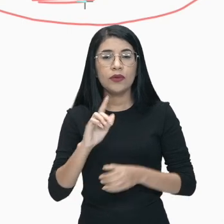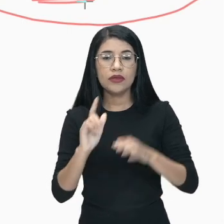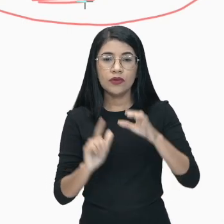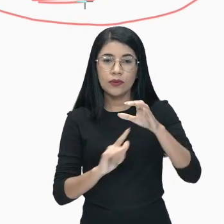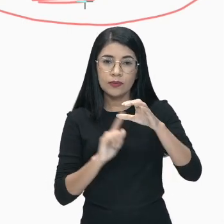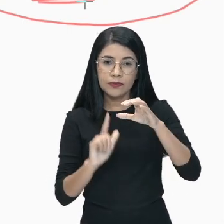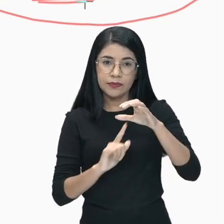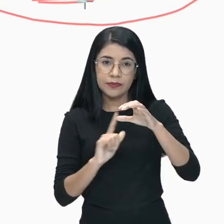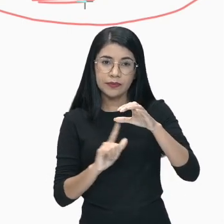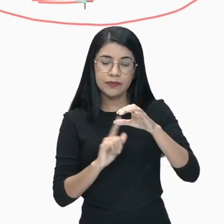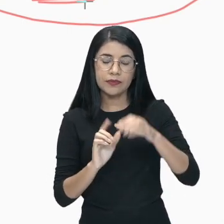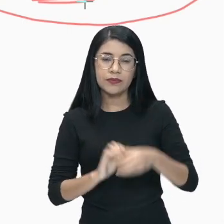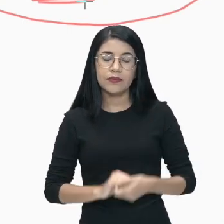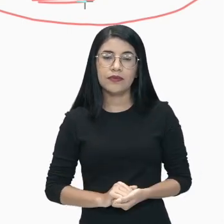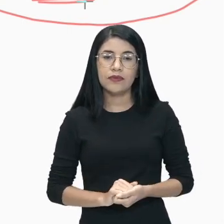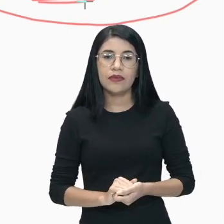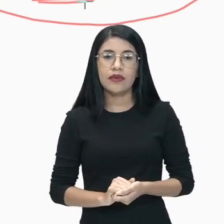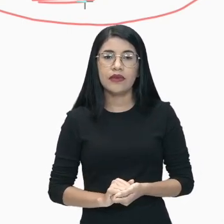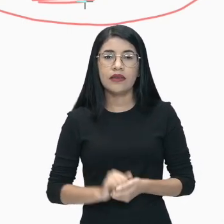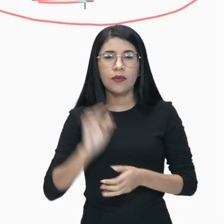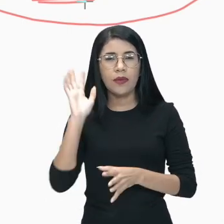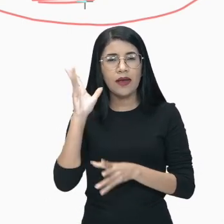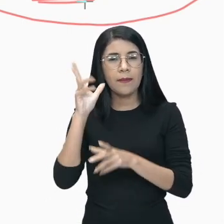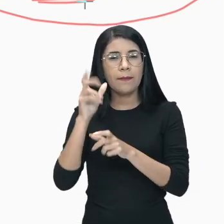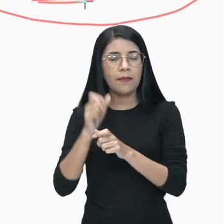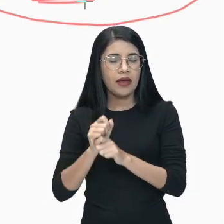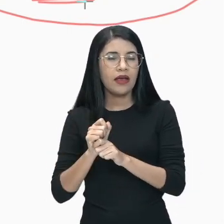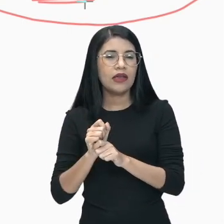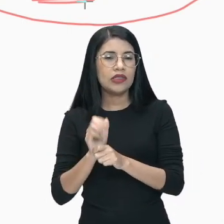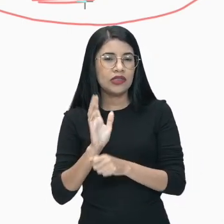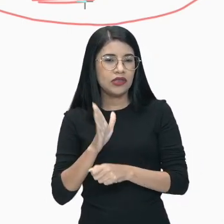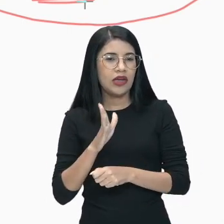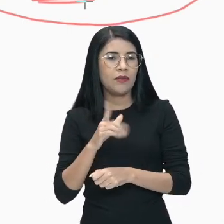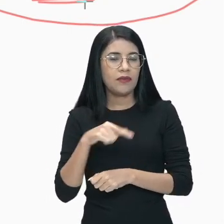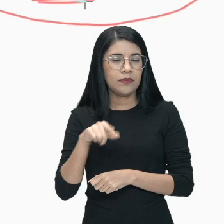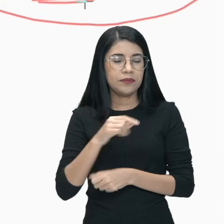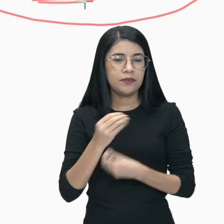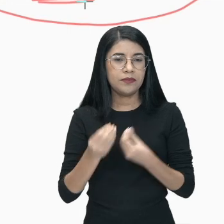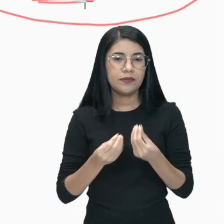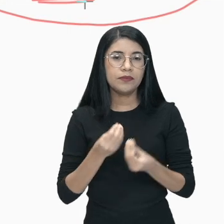Coulomb. Então, aí nós relembramos agora para você